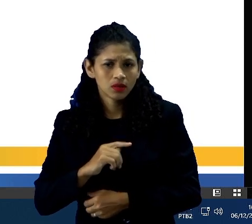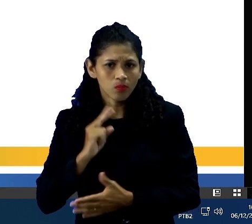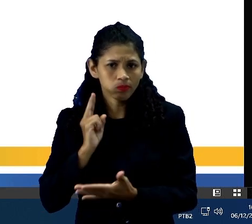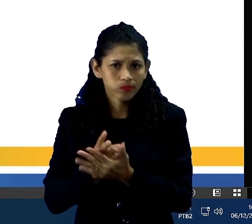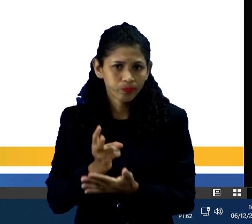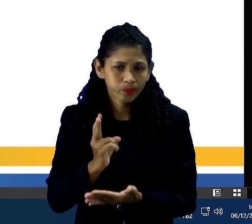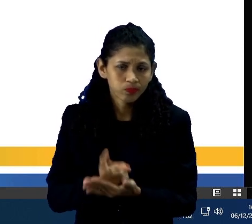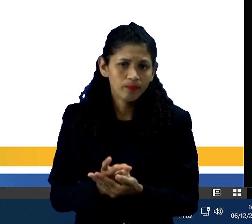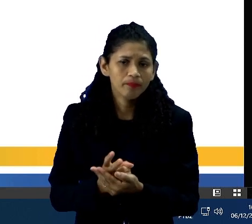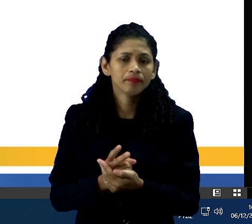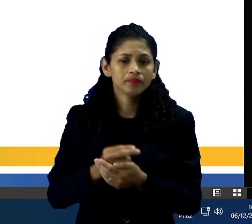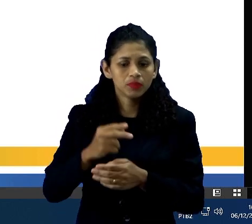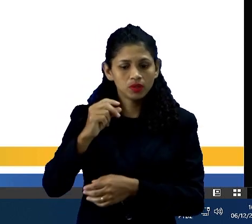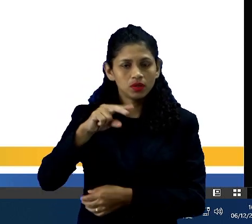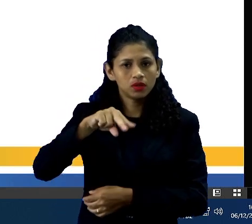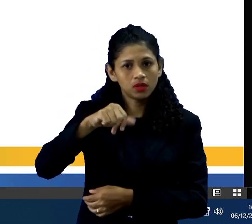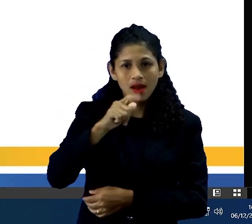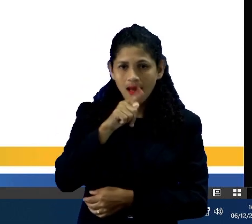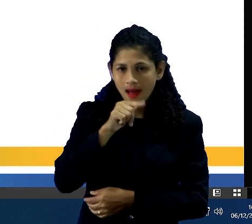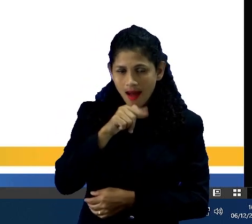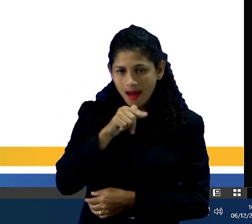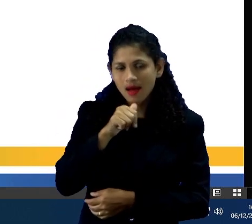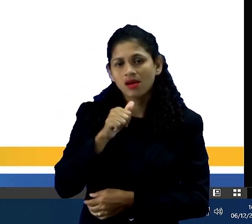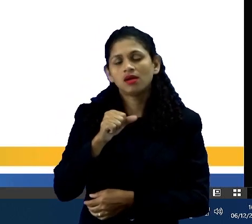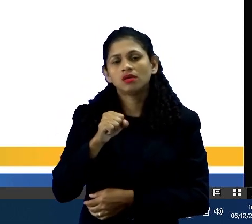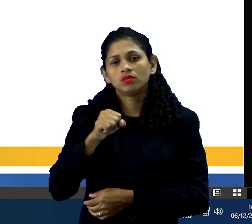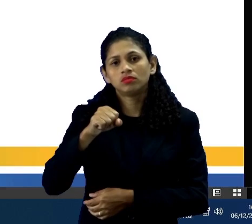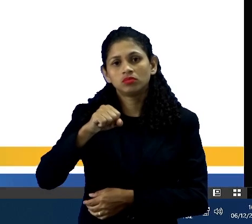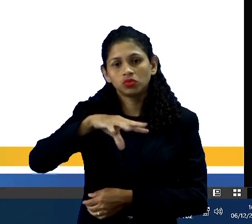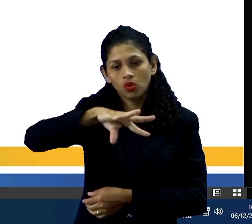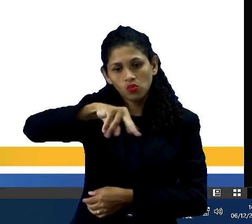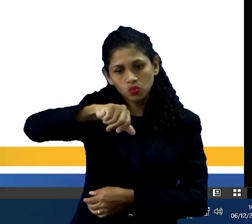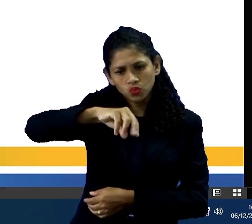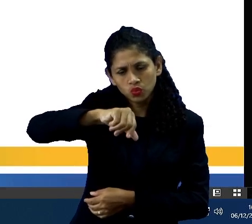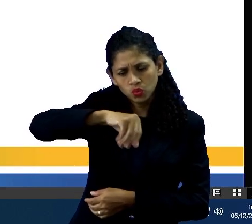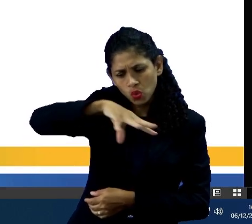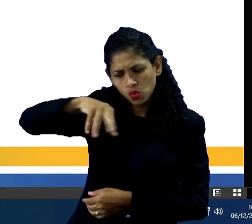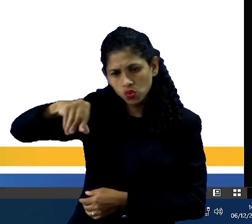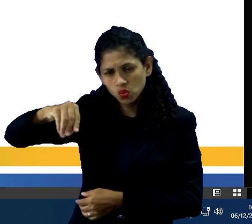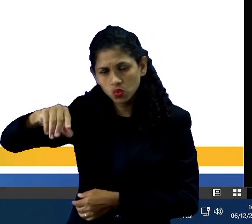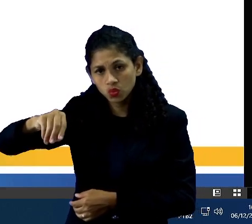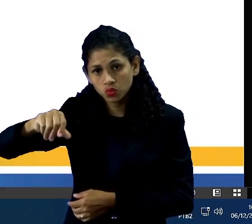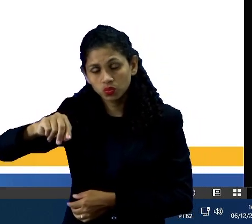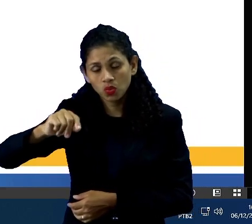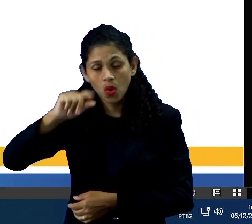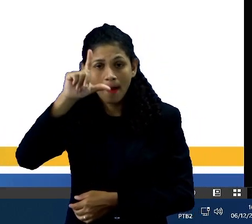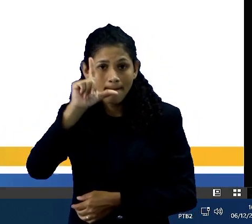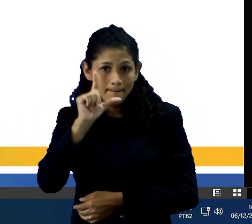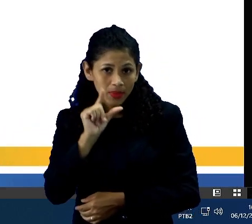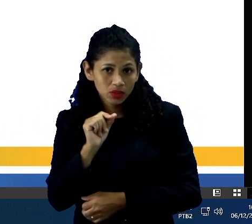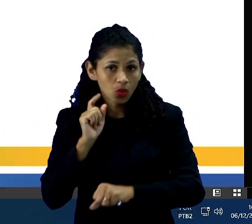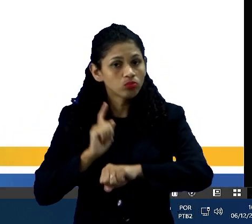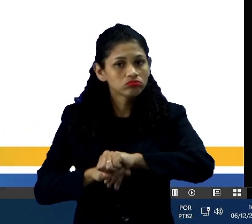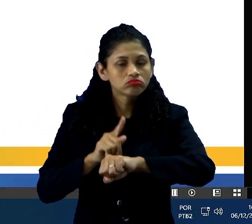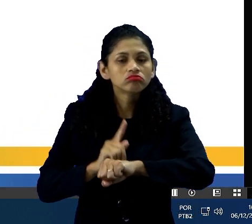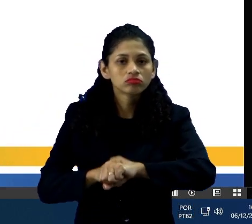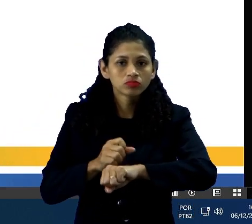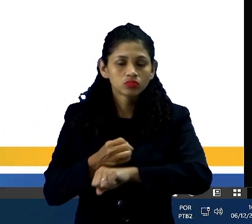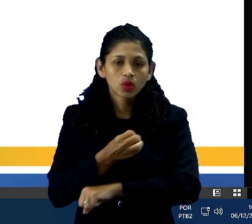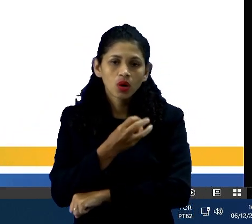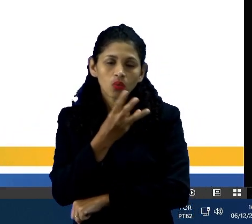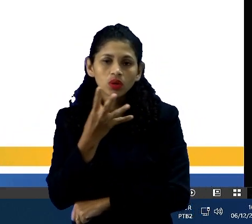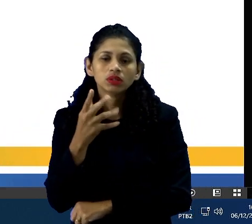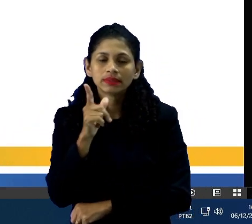de água. Portanto, quanto mais torneiras abertas, menor será o tempo para que a quantidade de